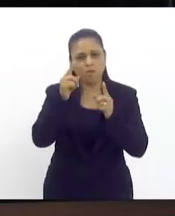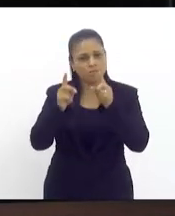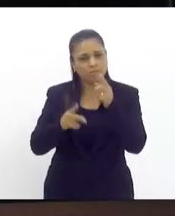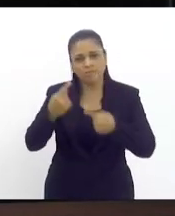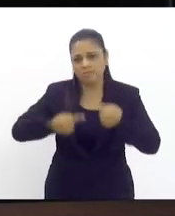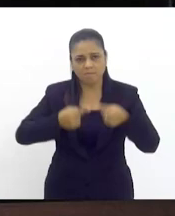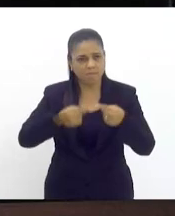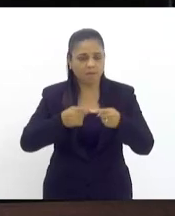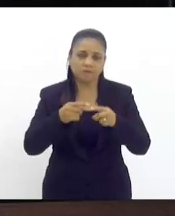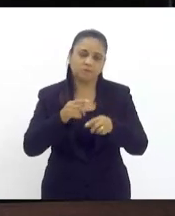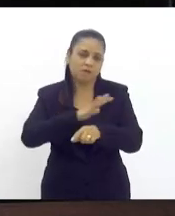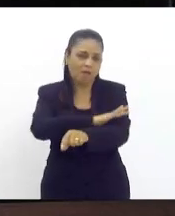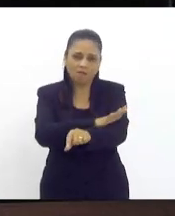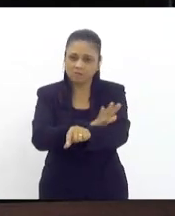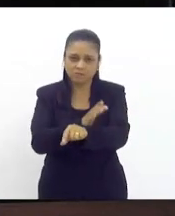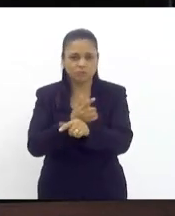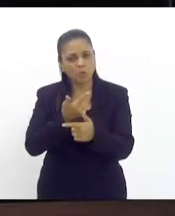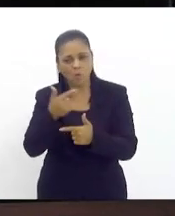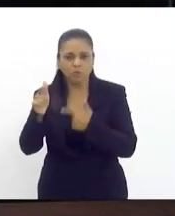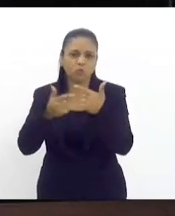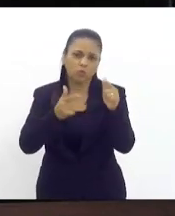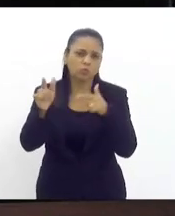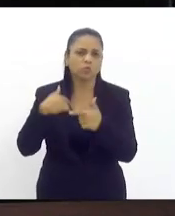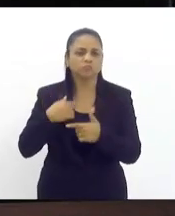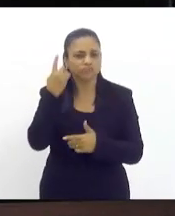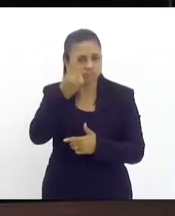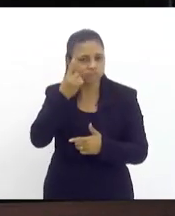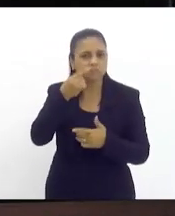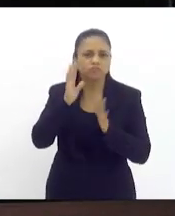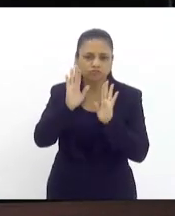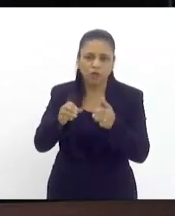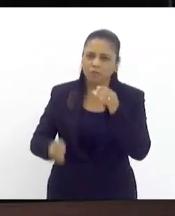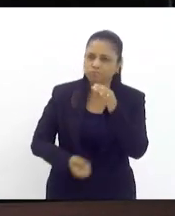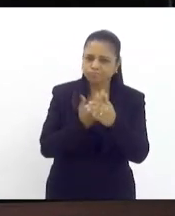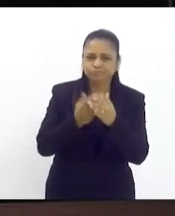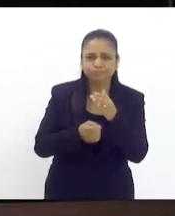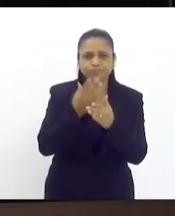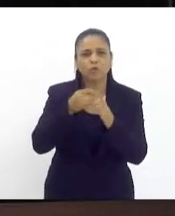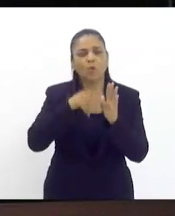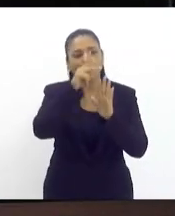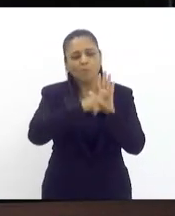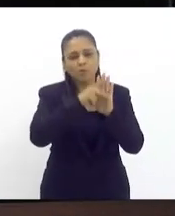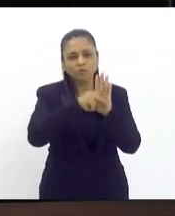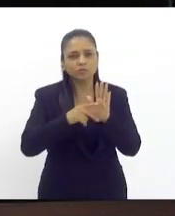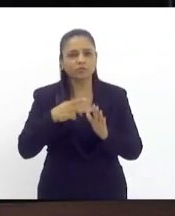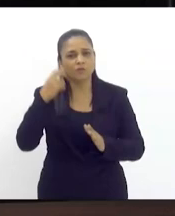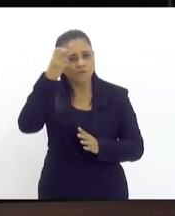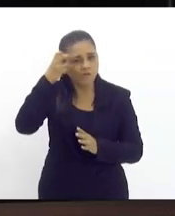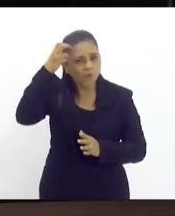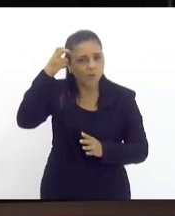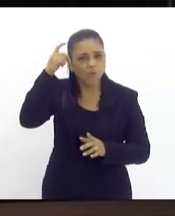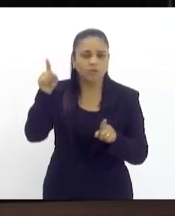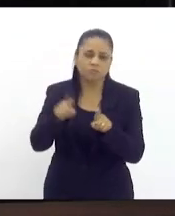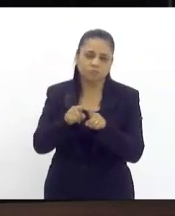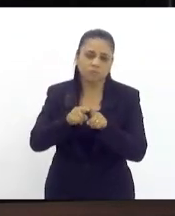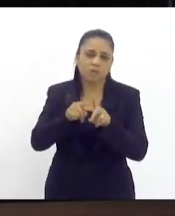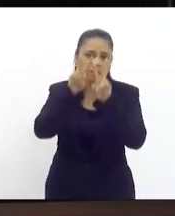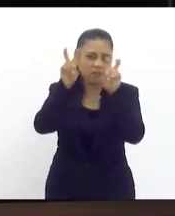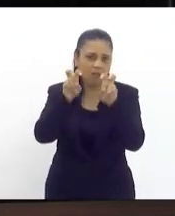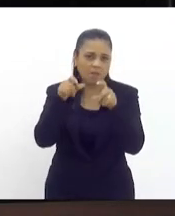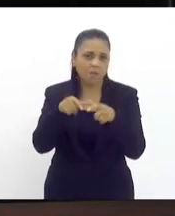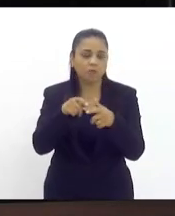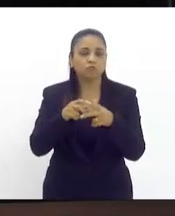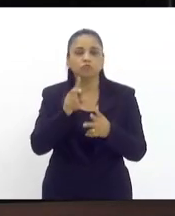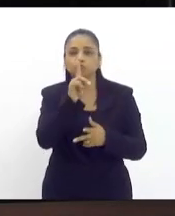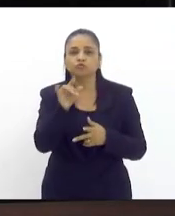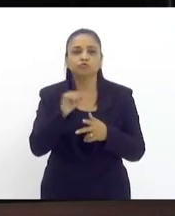tema do racismo existem outros né vários colegas já apresentaram inclusive cito o projeto da deputada Verônica que trata de um dia